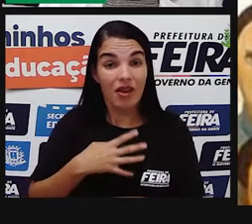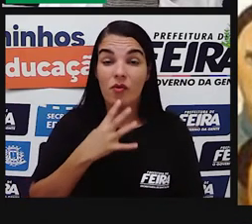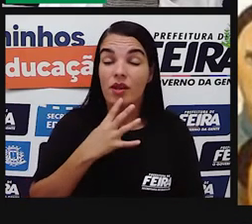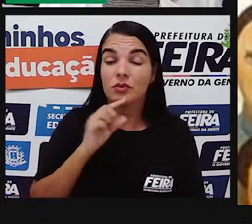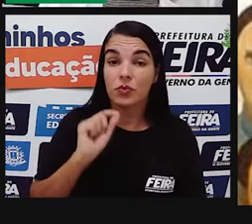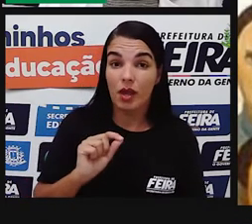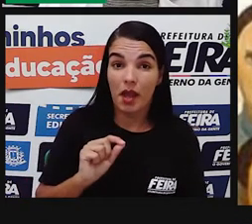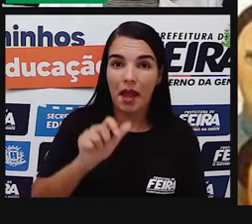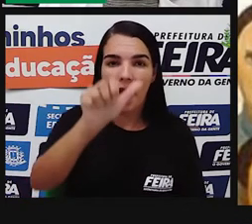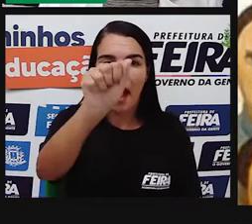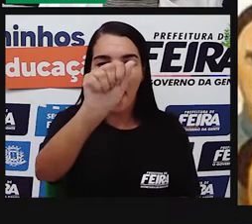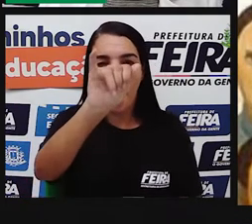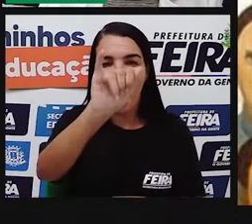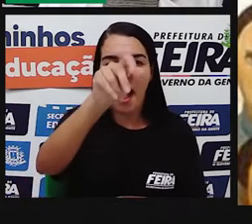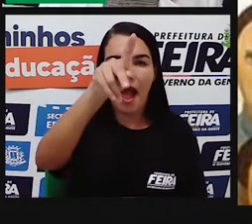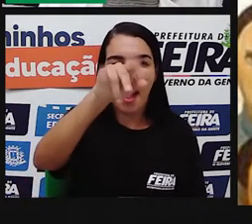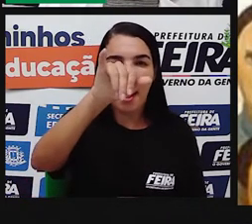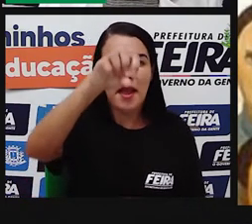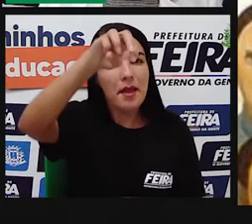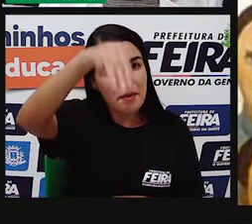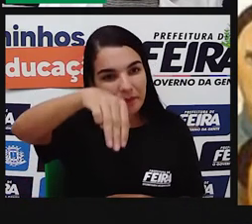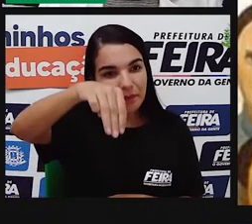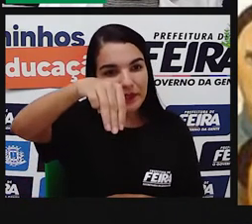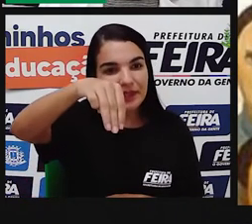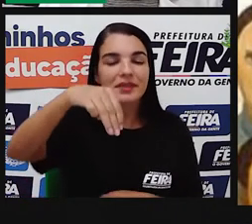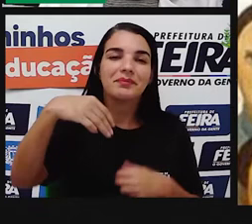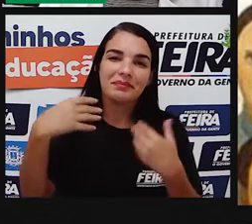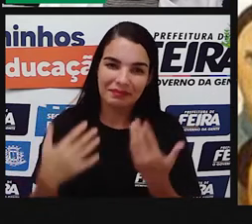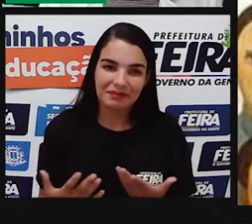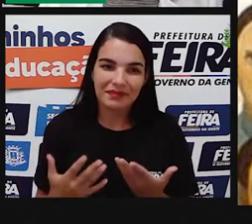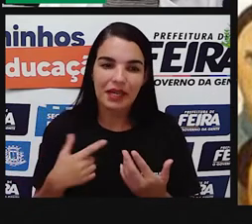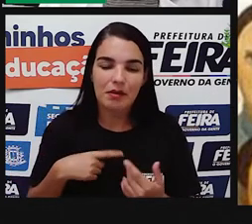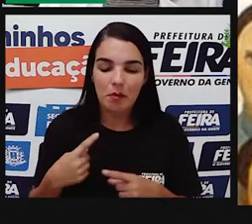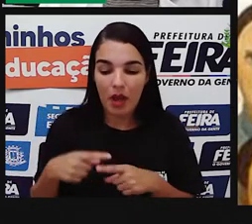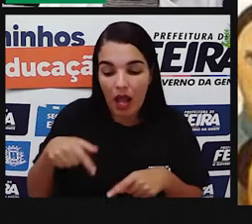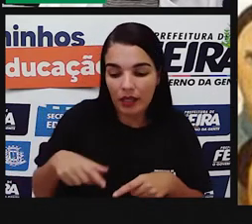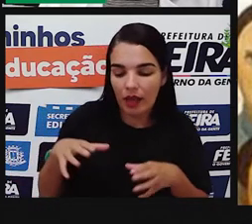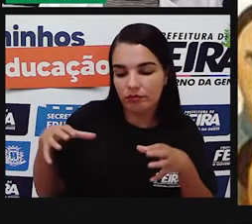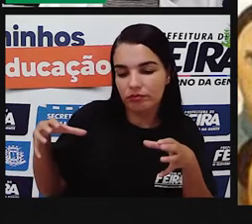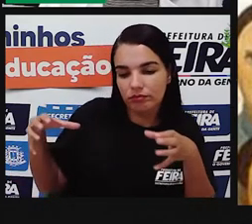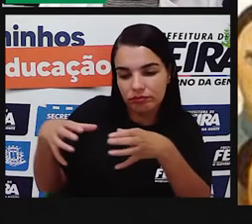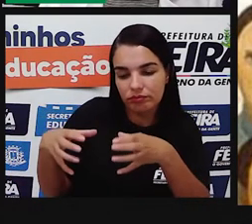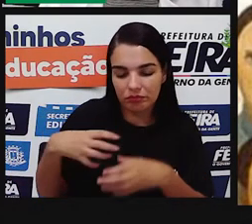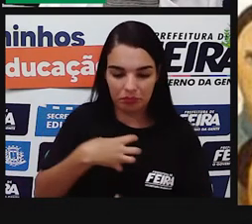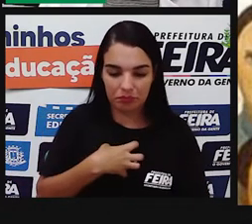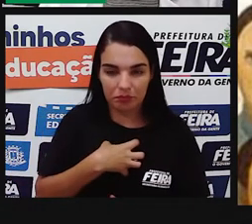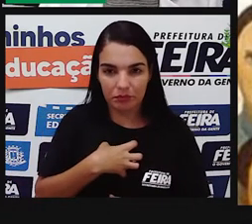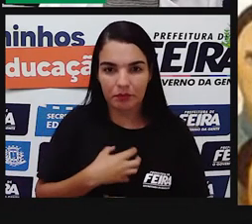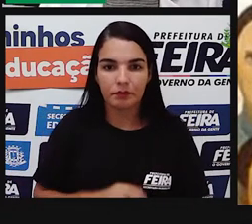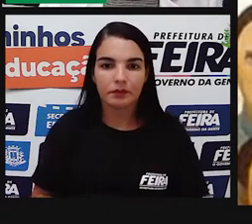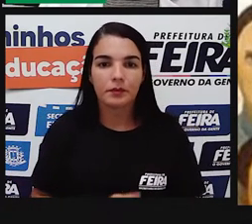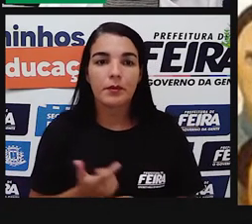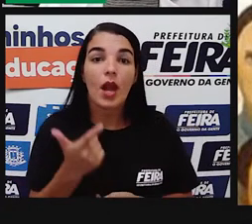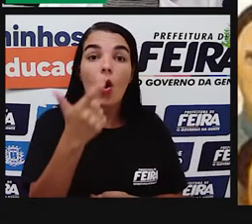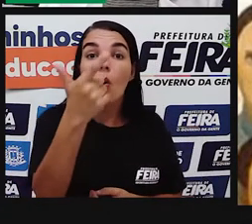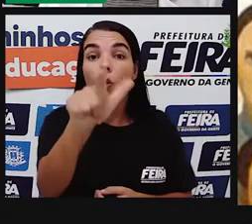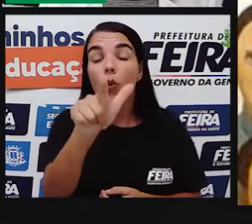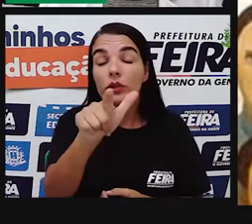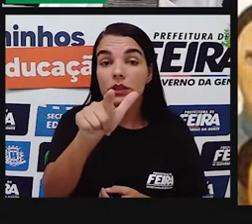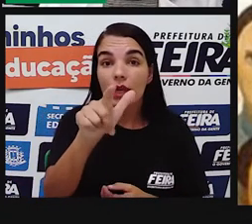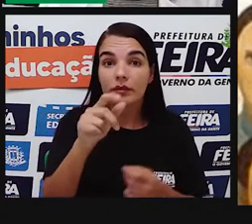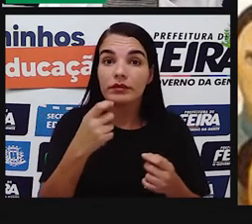nós utilizamos na nossa fala aqui na nossa região. Qual é a outra variante? A variante